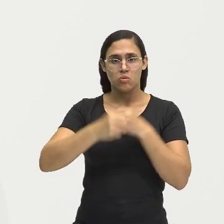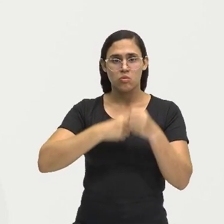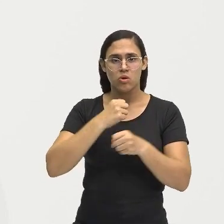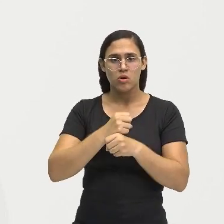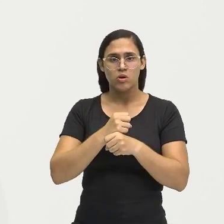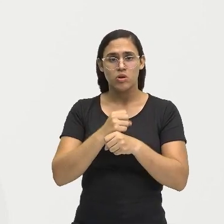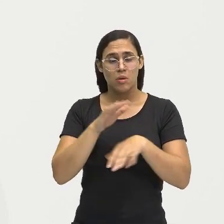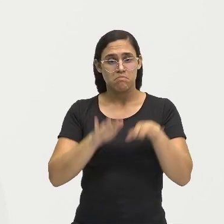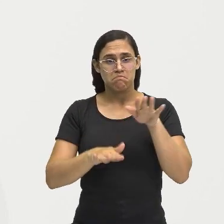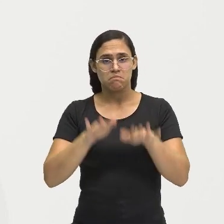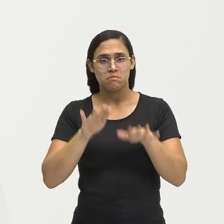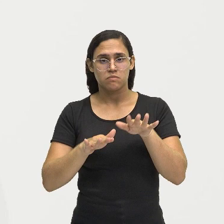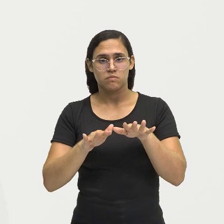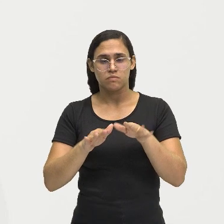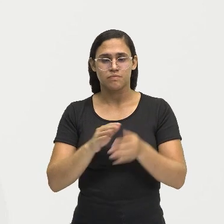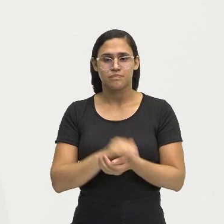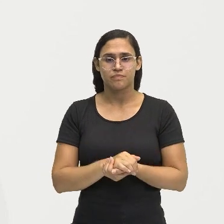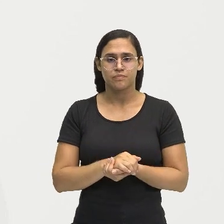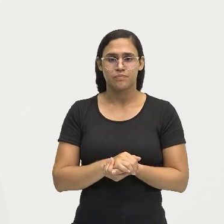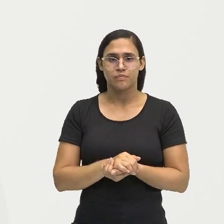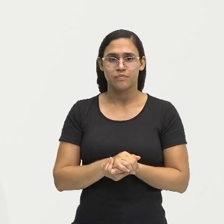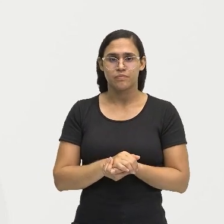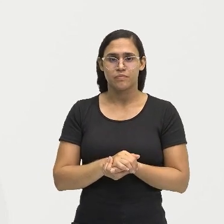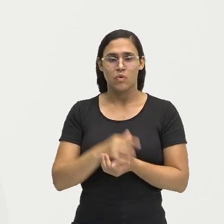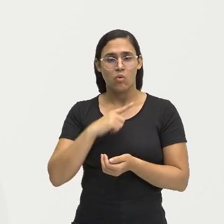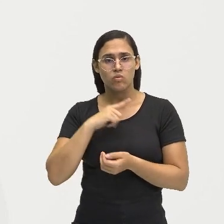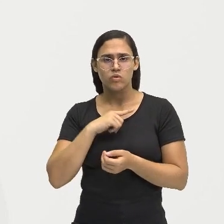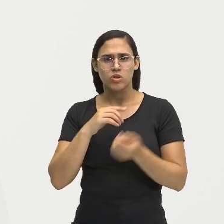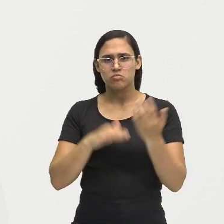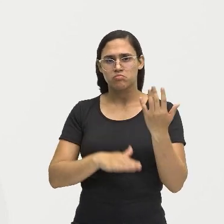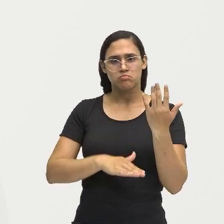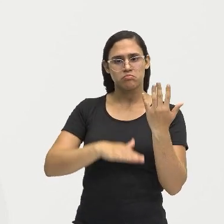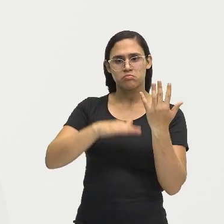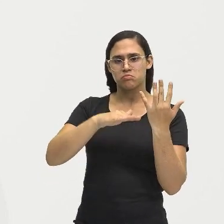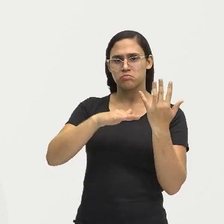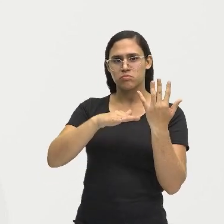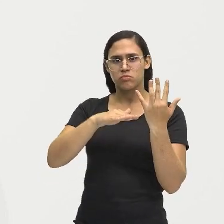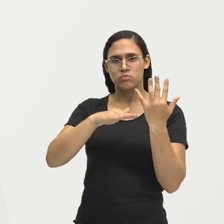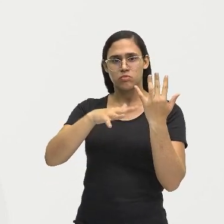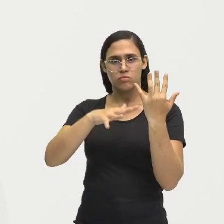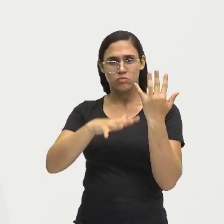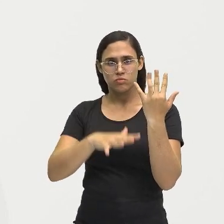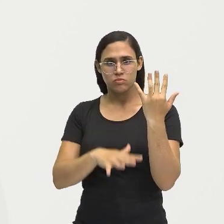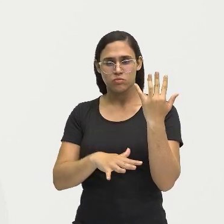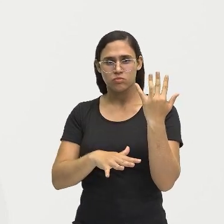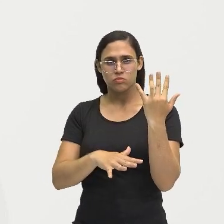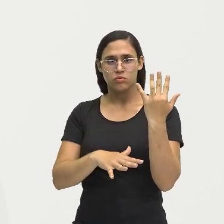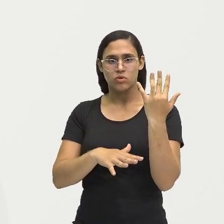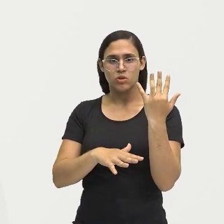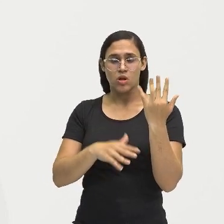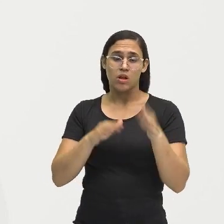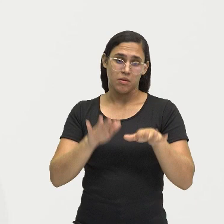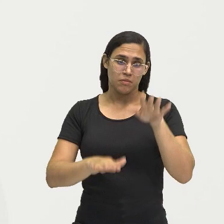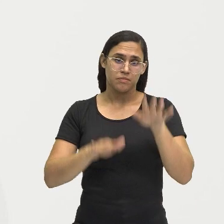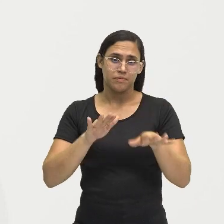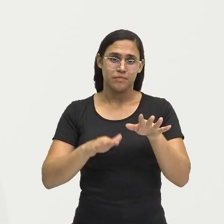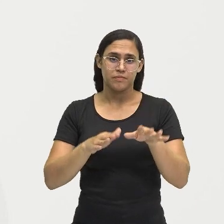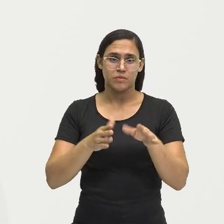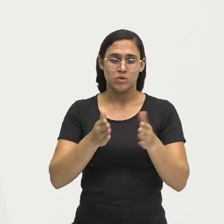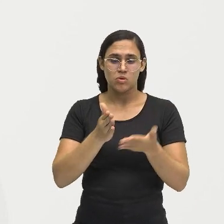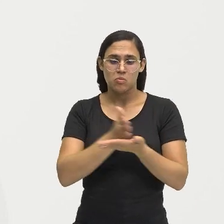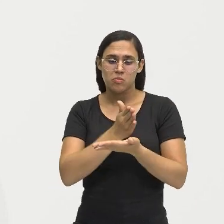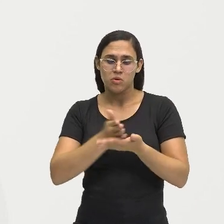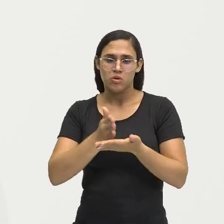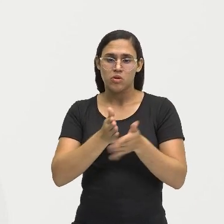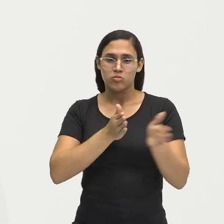dependendo do período, ora elas vão estar submersas, ora elas vão estar ali em terra firme, né? Então, vão ter terras